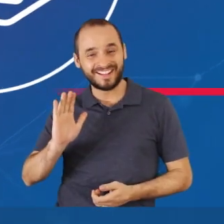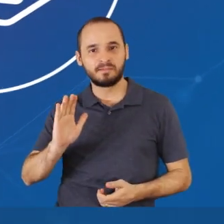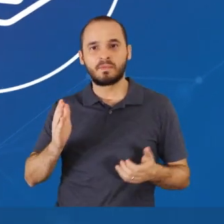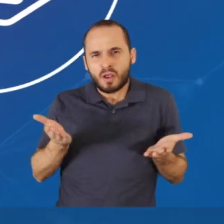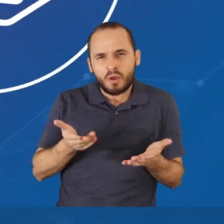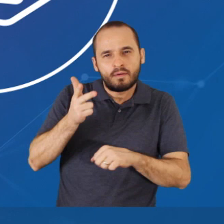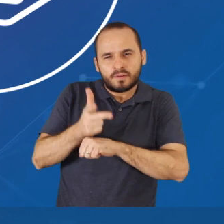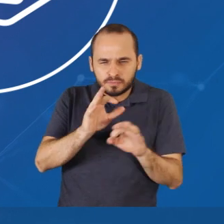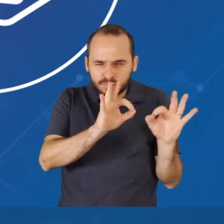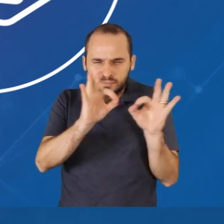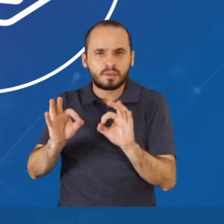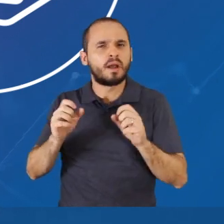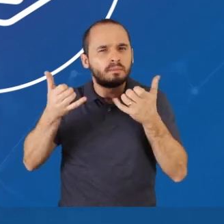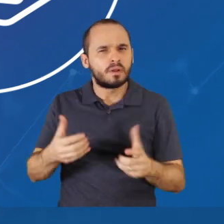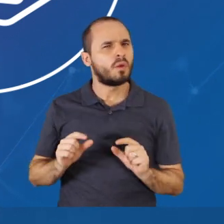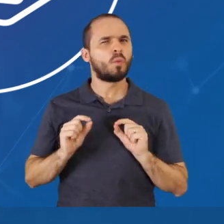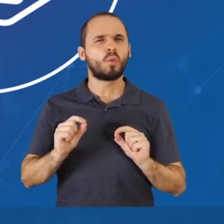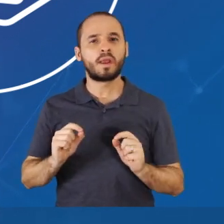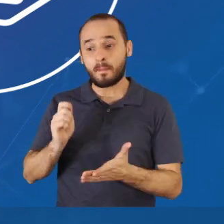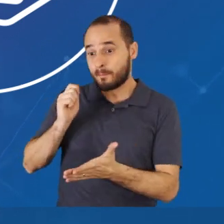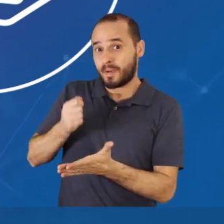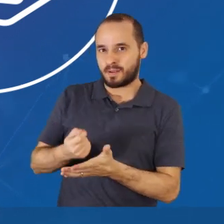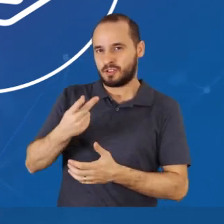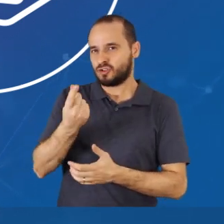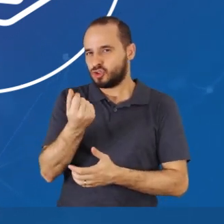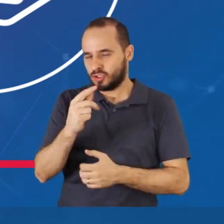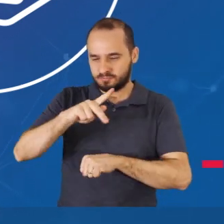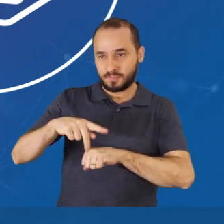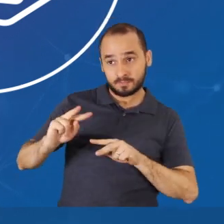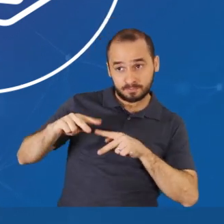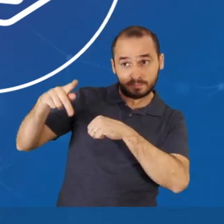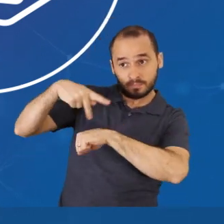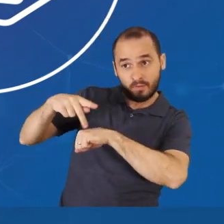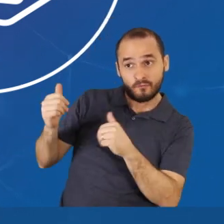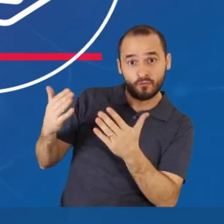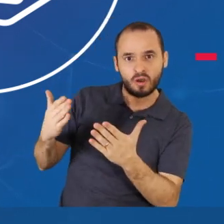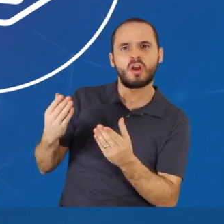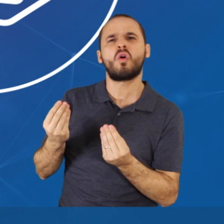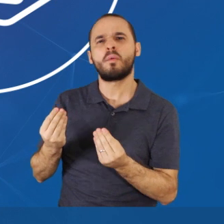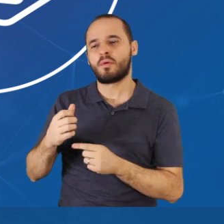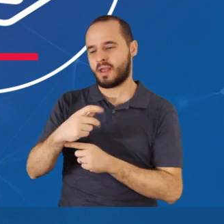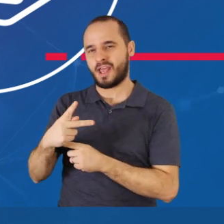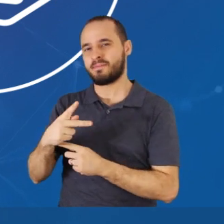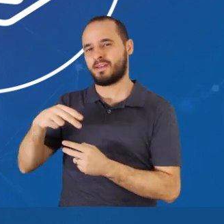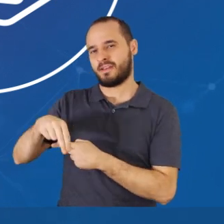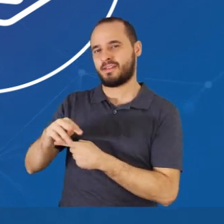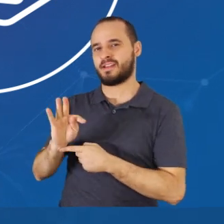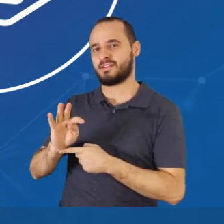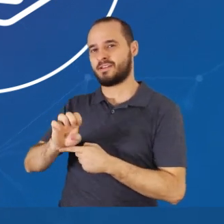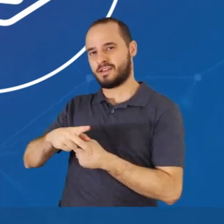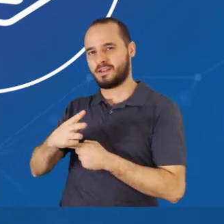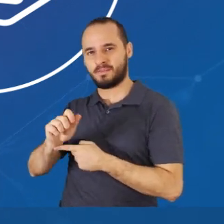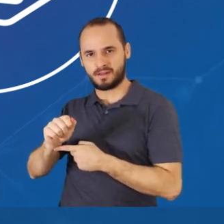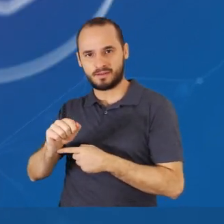Olá! Neste vídeo, a gente te explica como fazer pagamento na operação de câmbio pelo aplicativo Bradesco Net Empresa. Então,